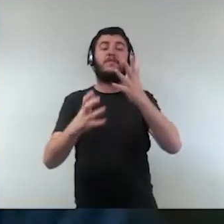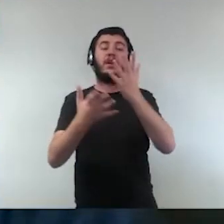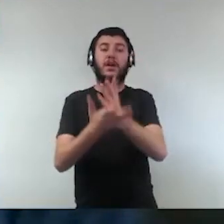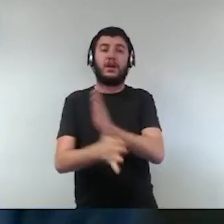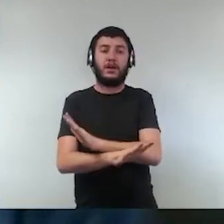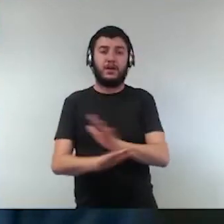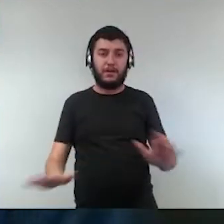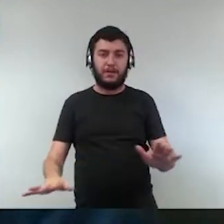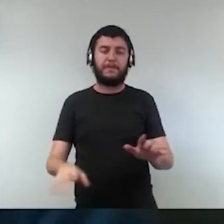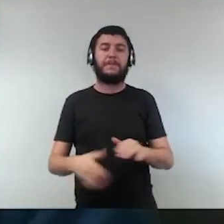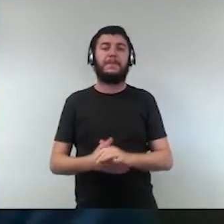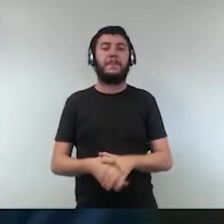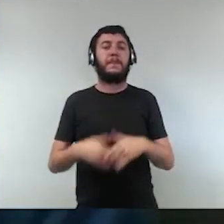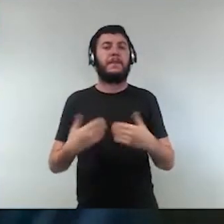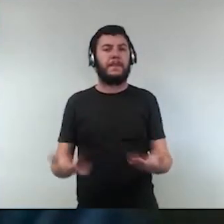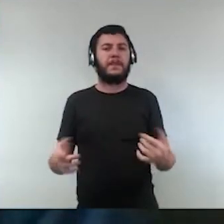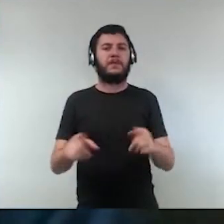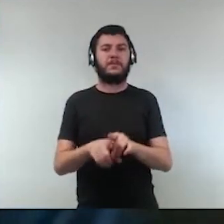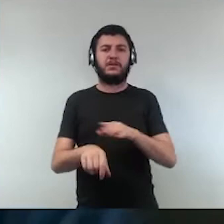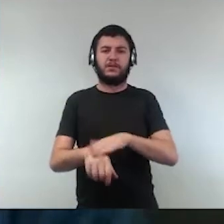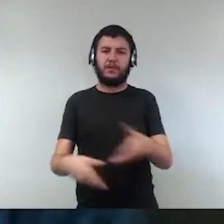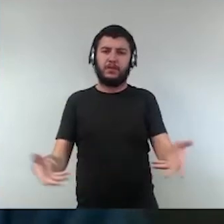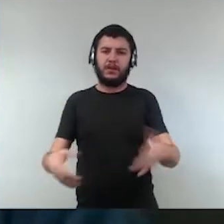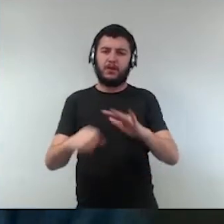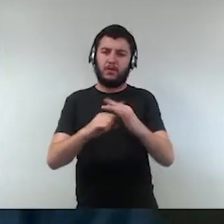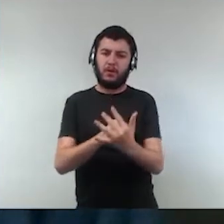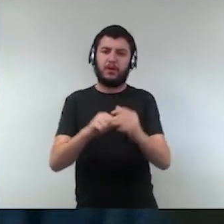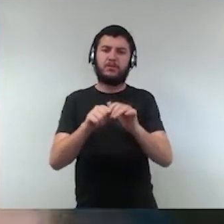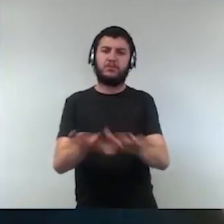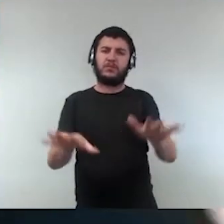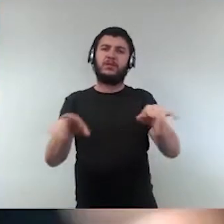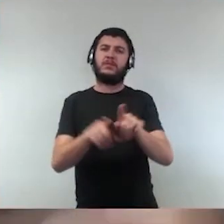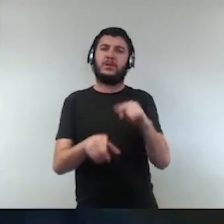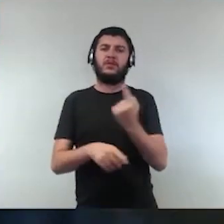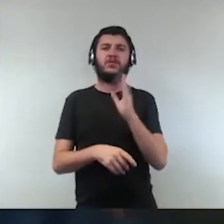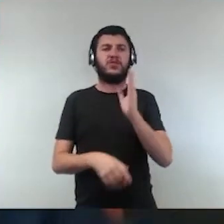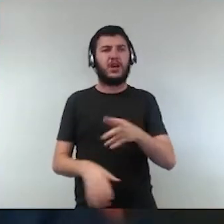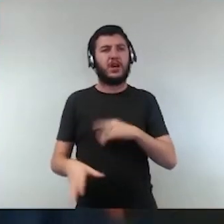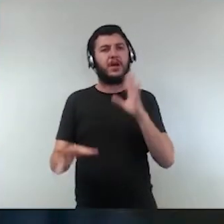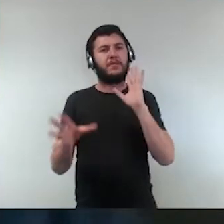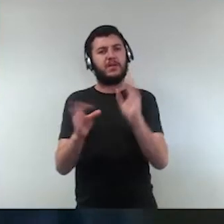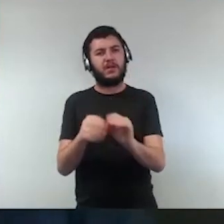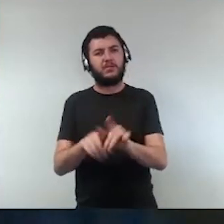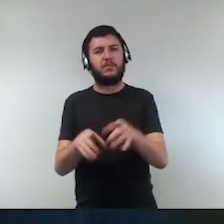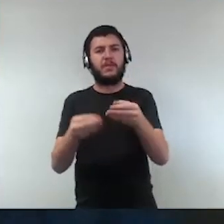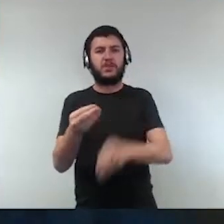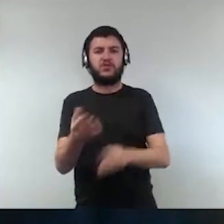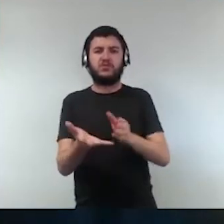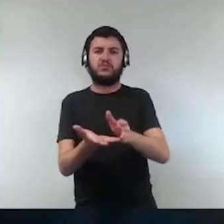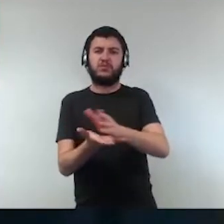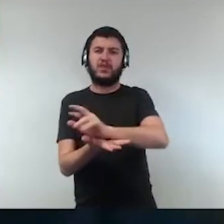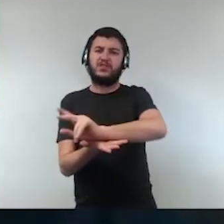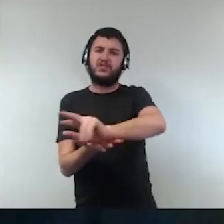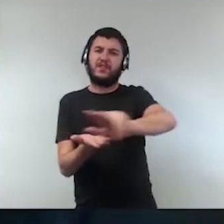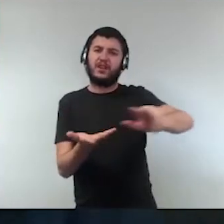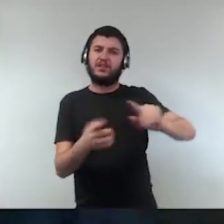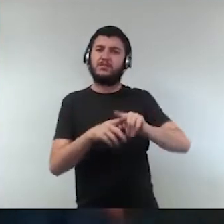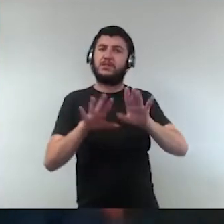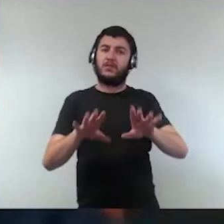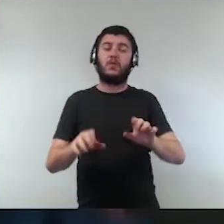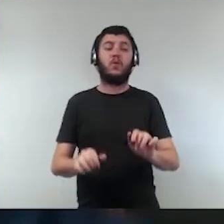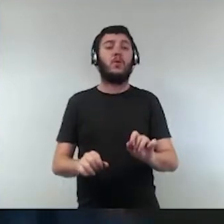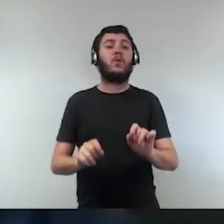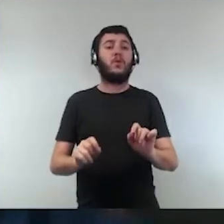crise, e é uma crise que nós estamos vivendo, uma crise de múltiplas dimensões, que o melhor e o pior do ser